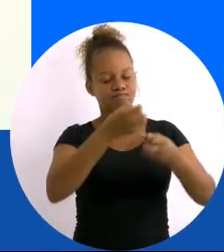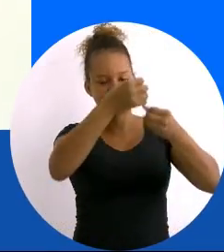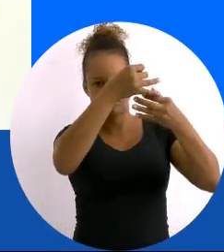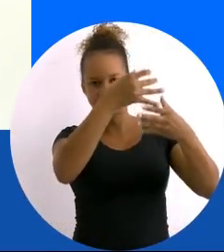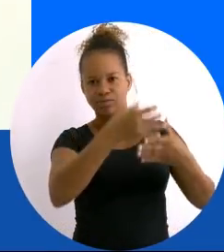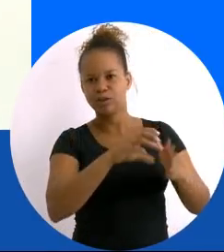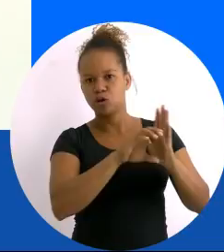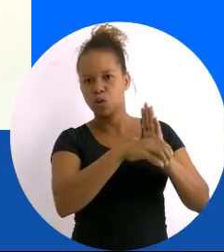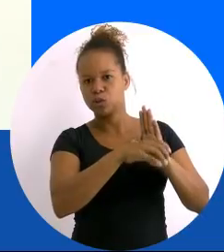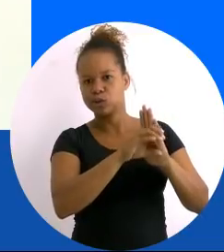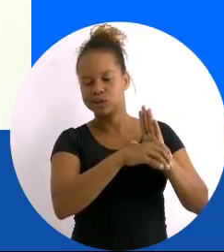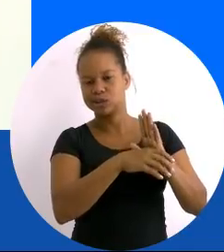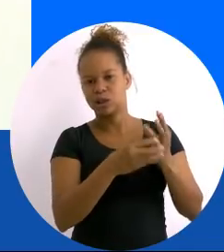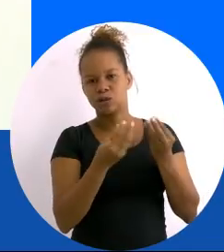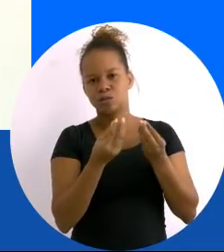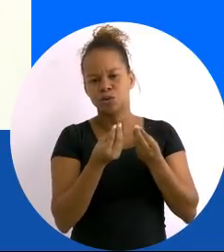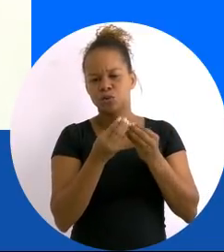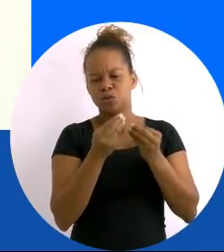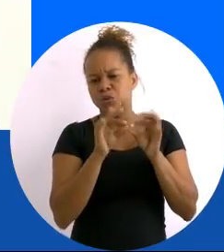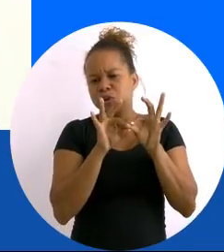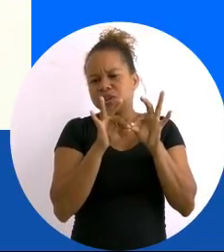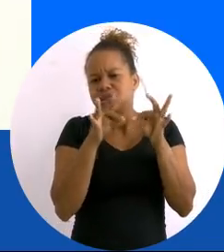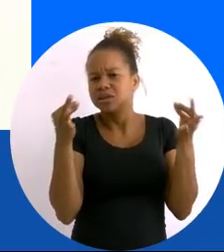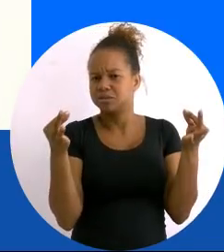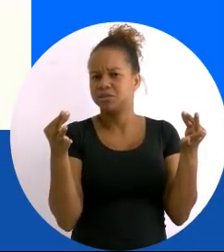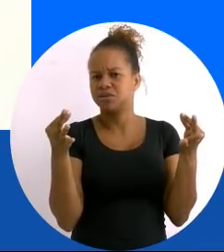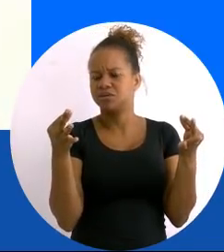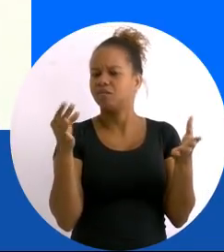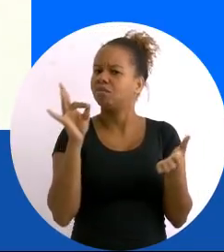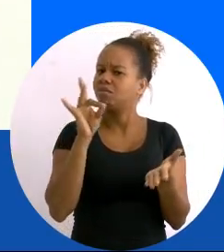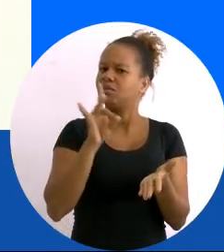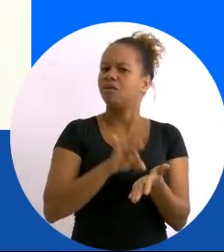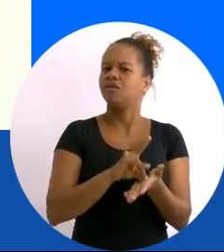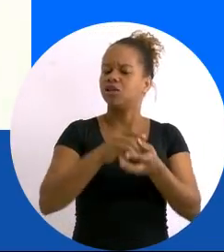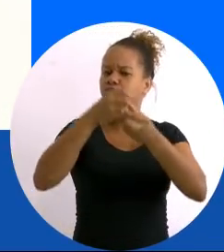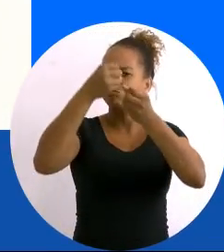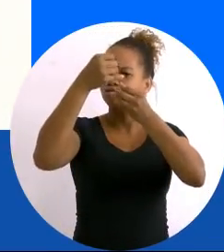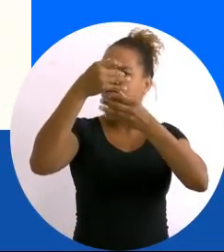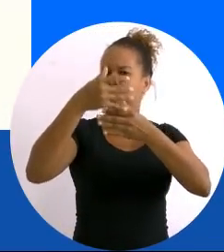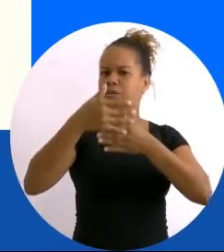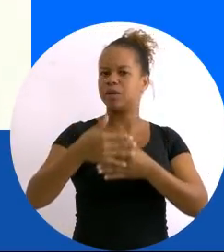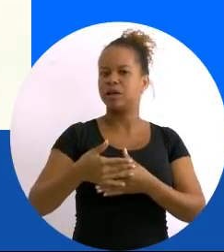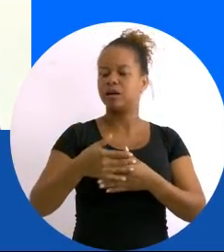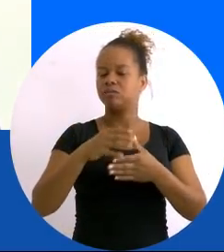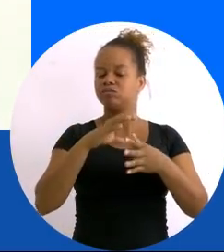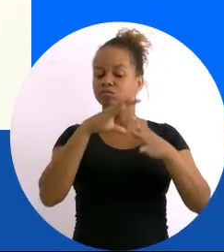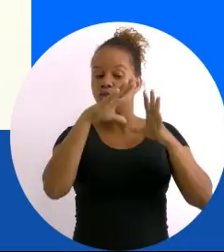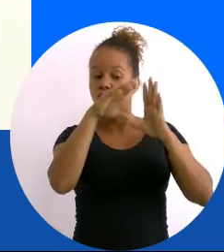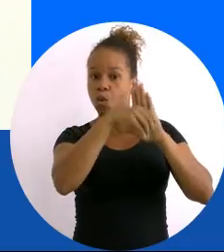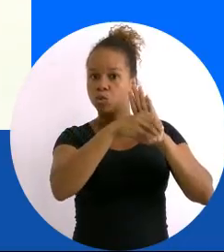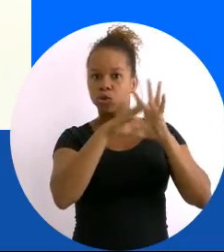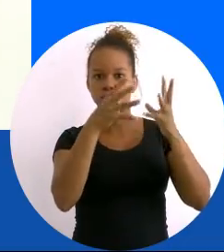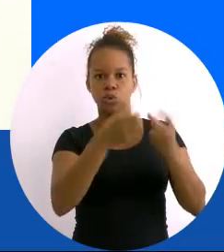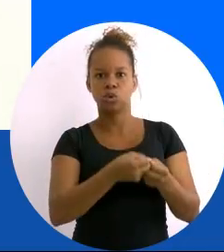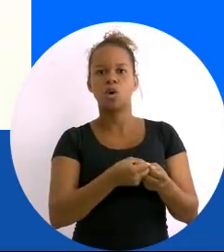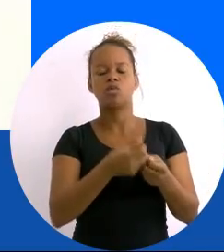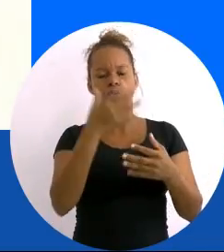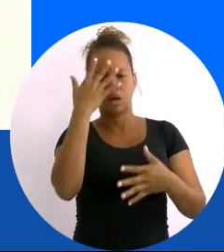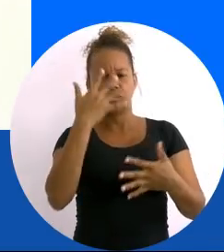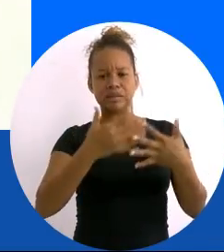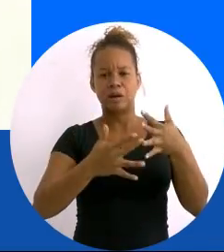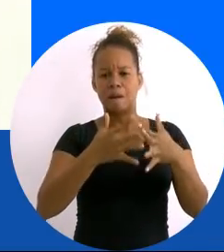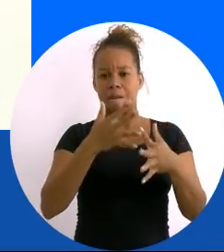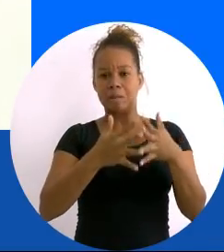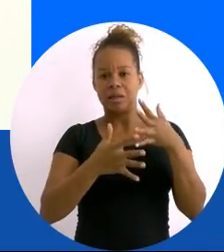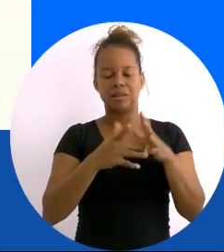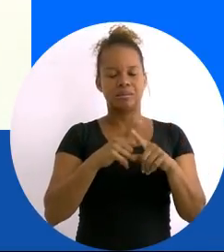definição muito simples e que, na verdade, explica a coisa toda, por mais complexa